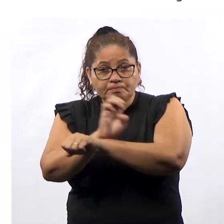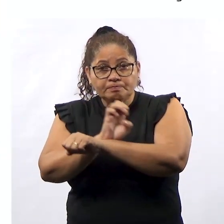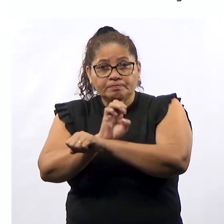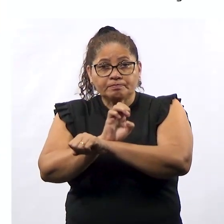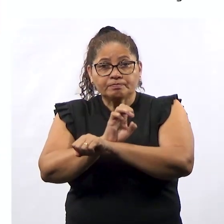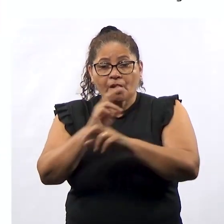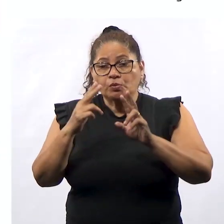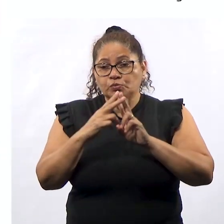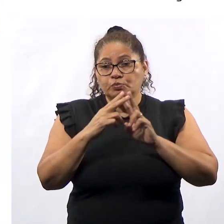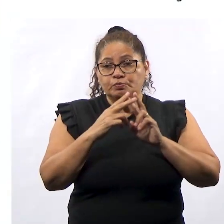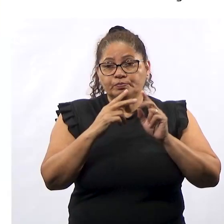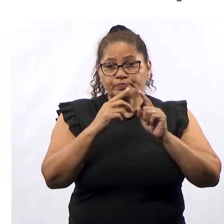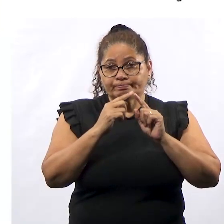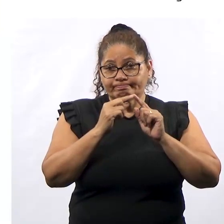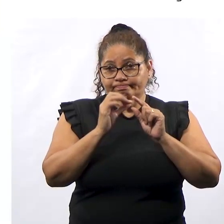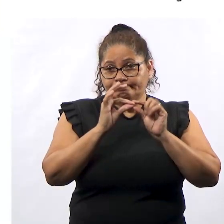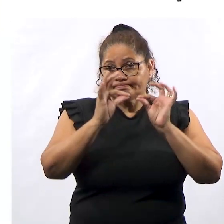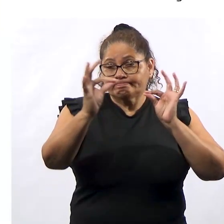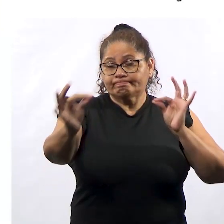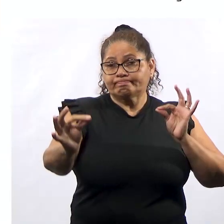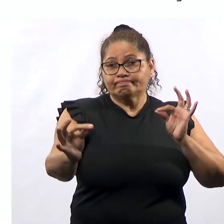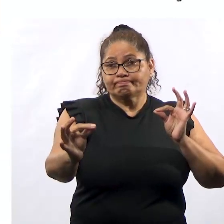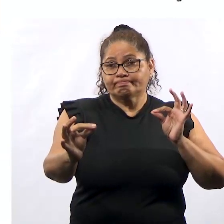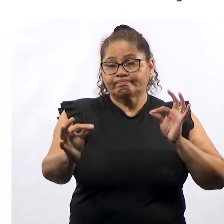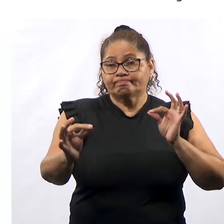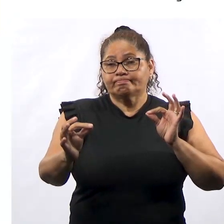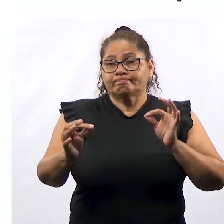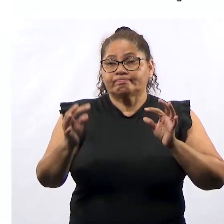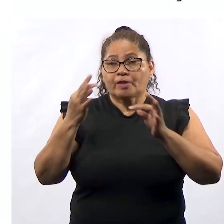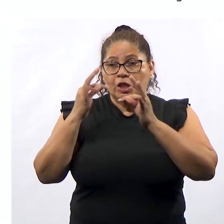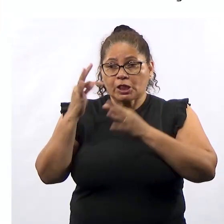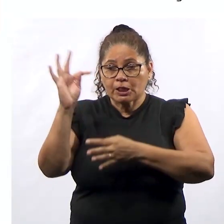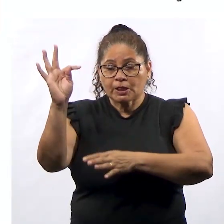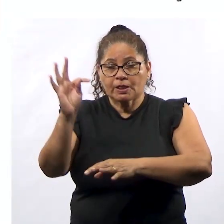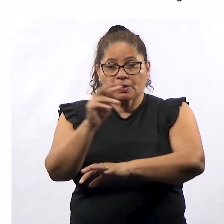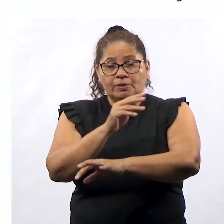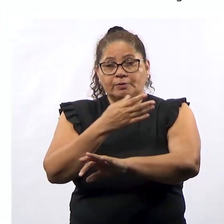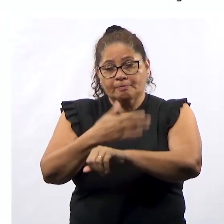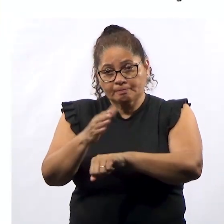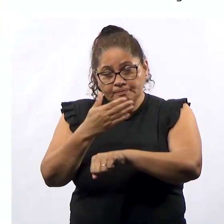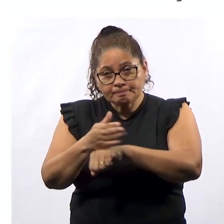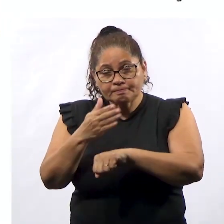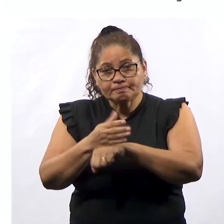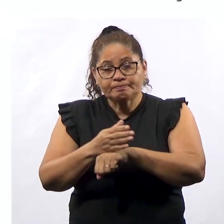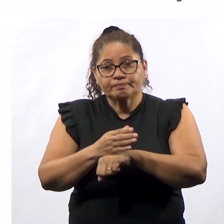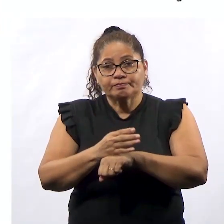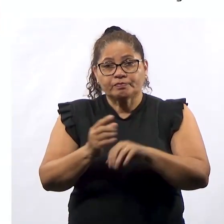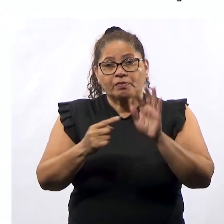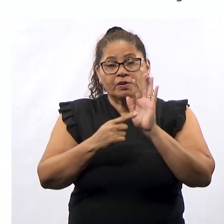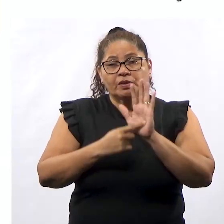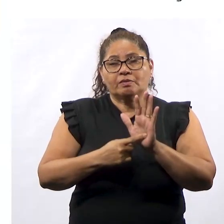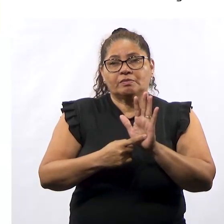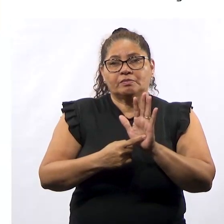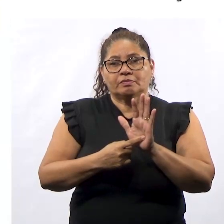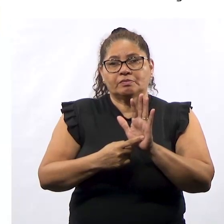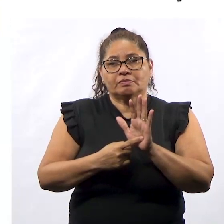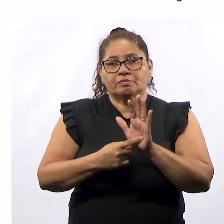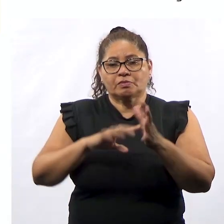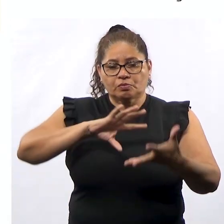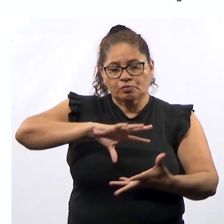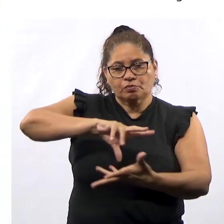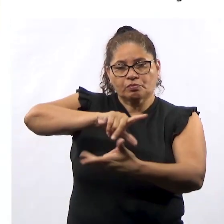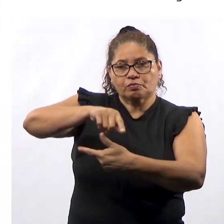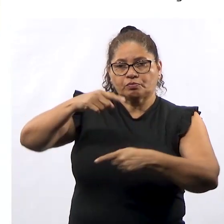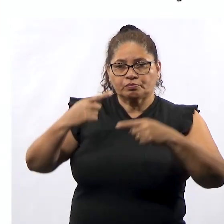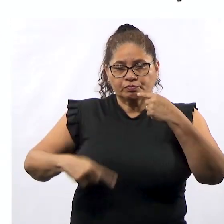um distanciamento entre avanços teóricos e avanços práticos e porque apresentam sintomas da globalização